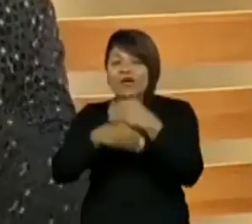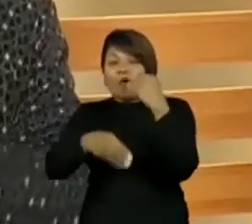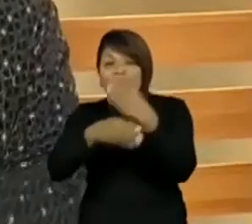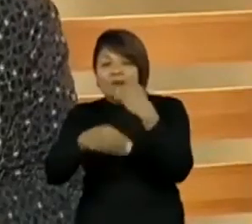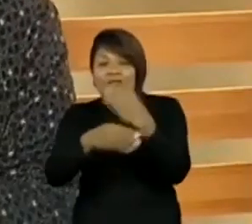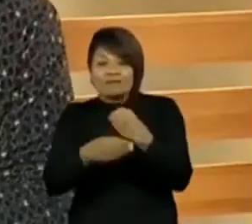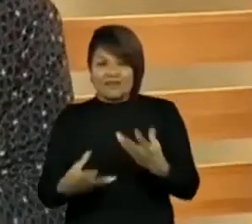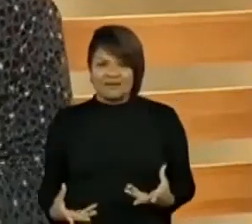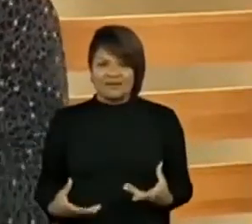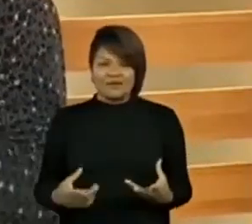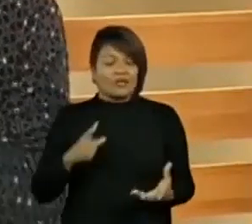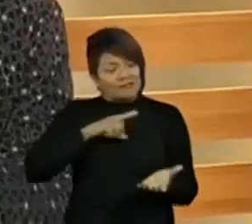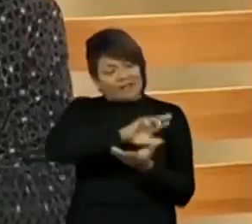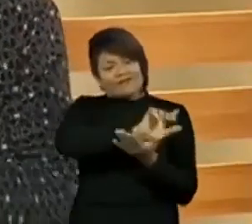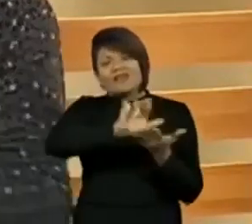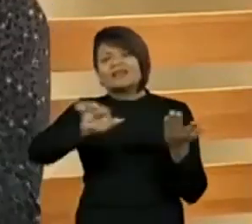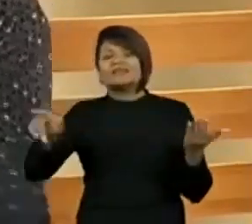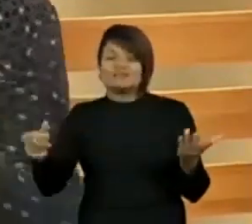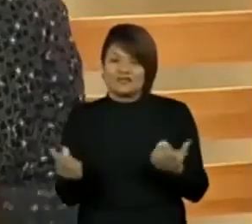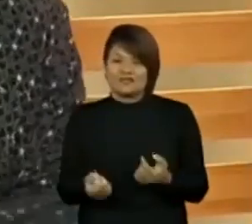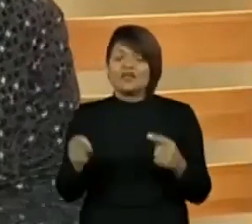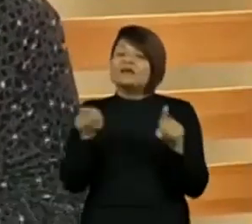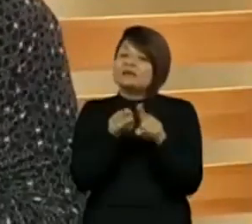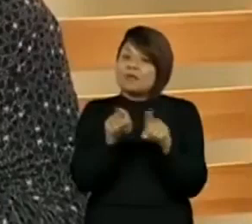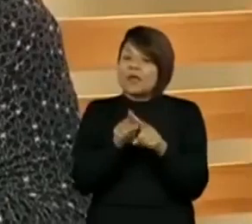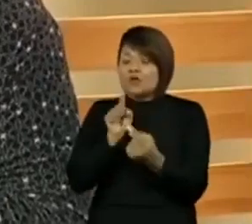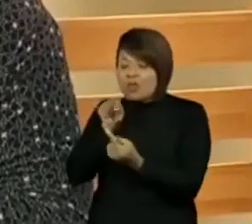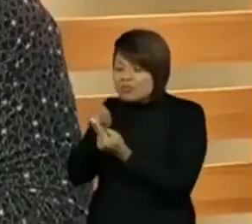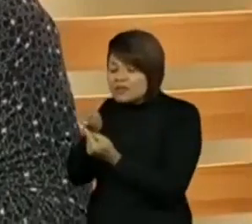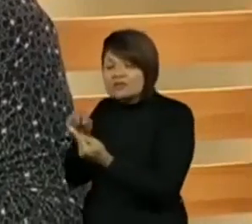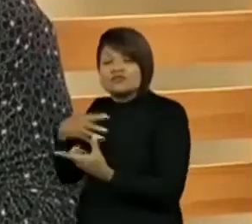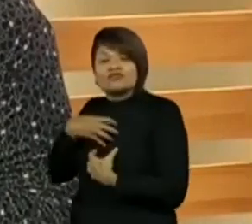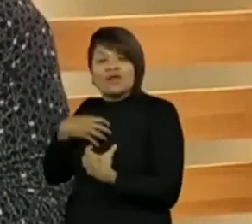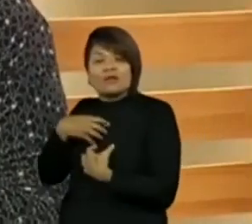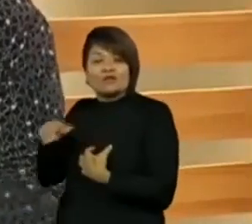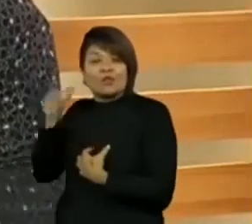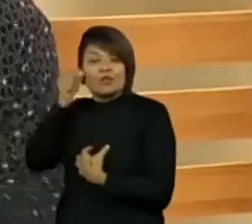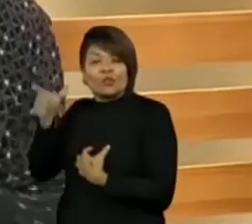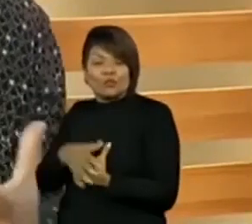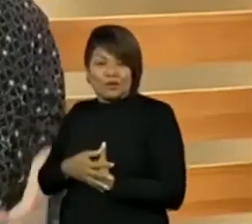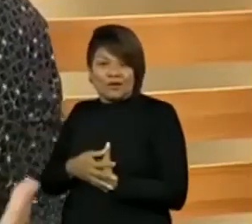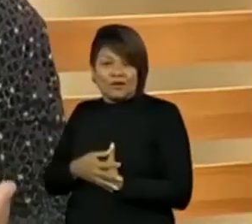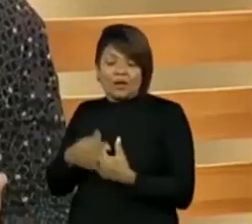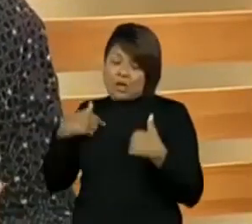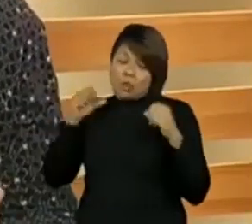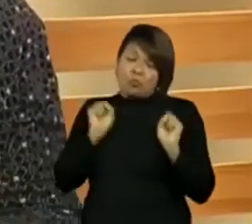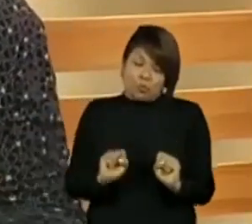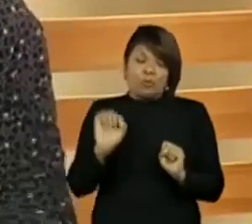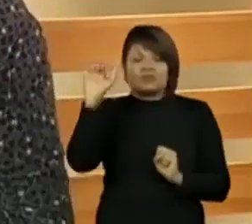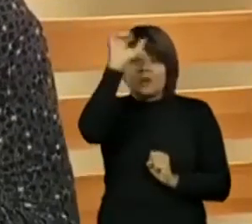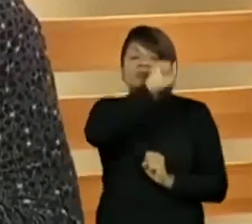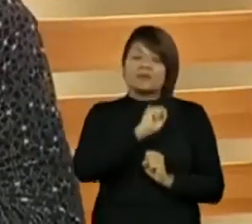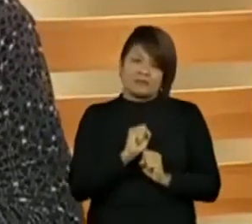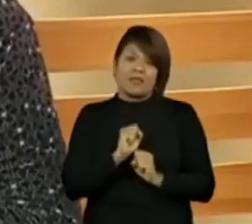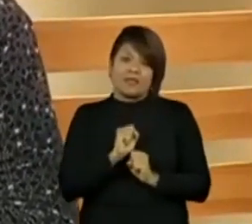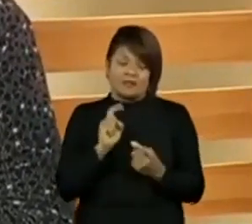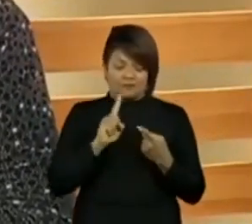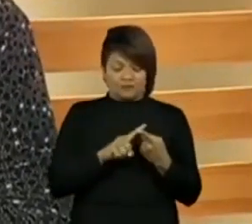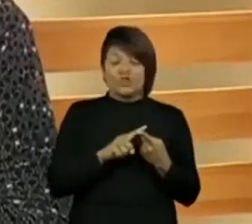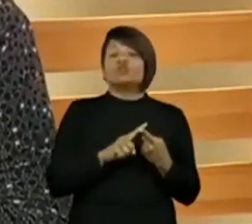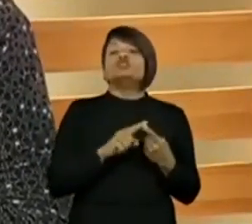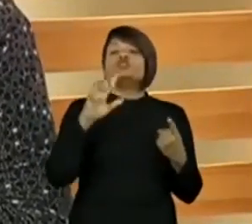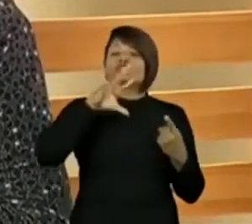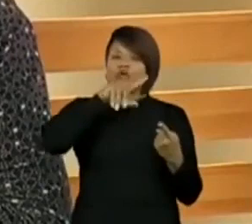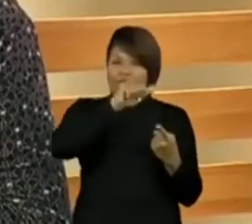vai agregando as características dos lugares de onde vem a história. Eu posso aprender muito sobre a geografia